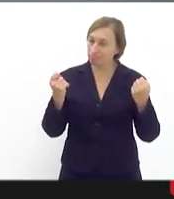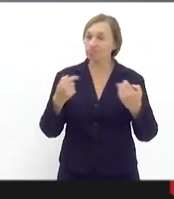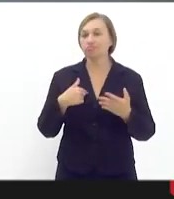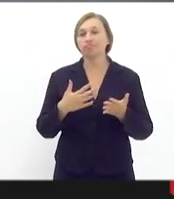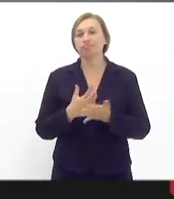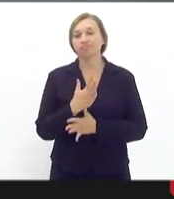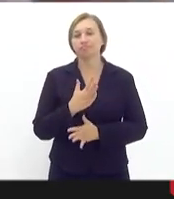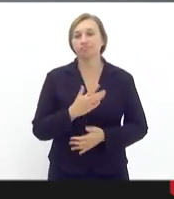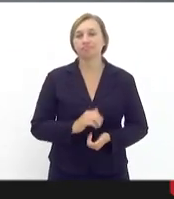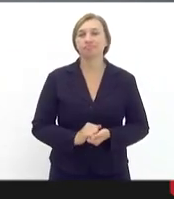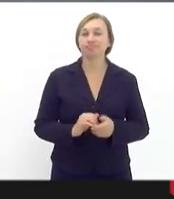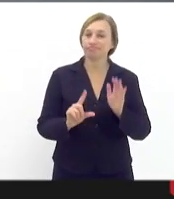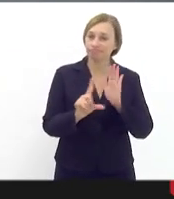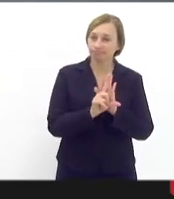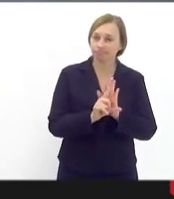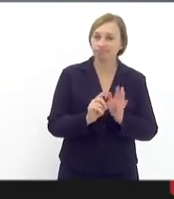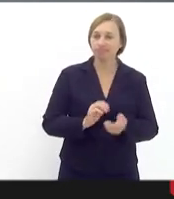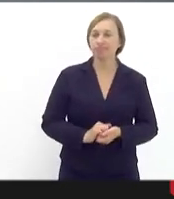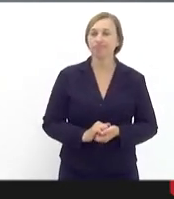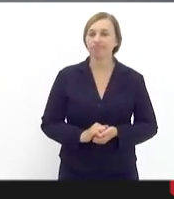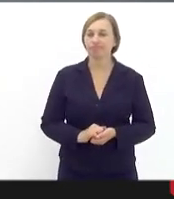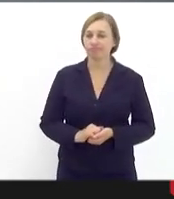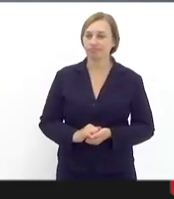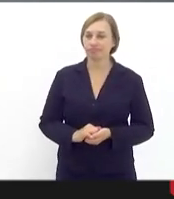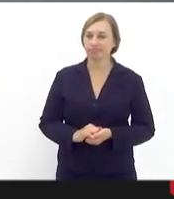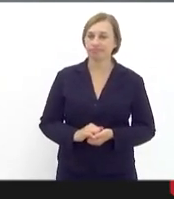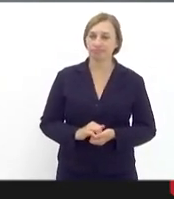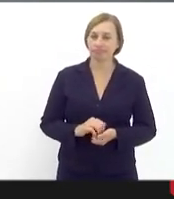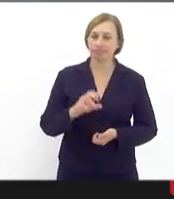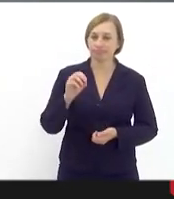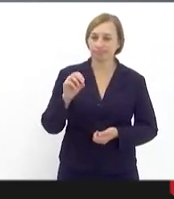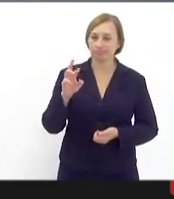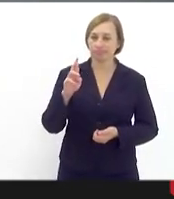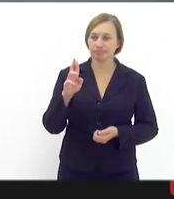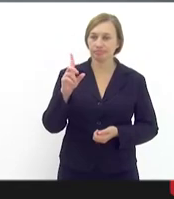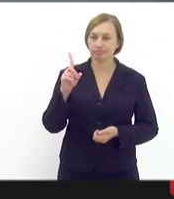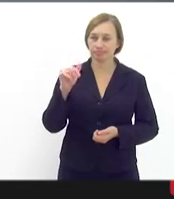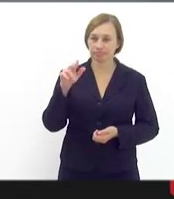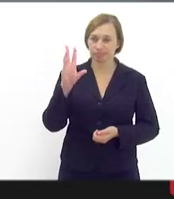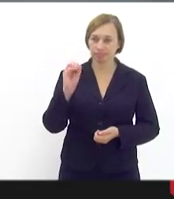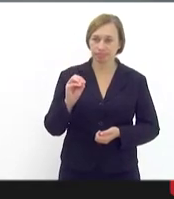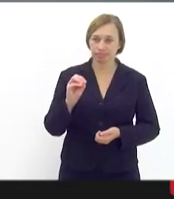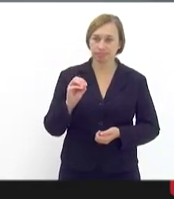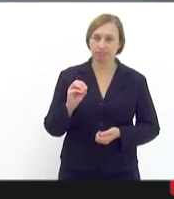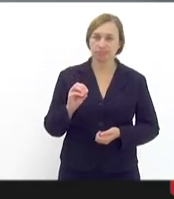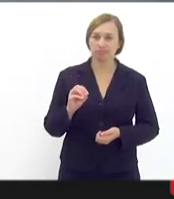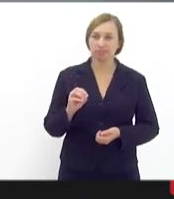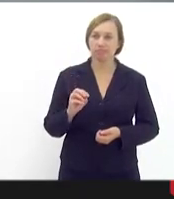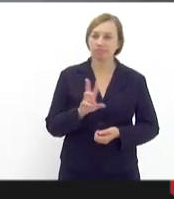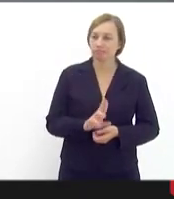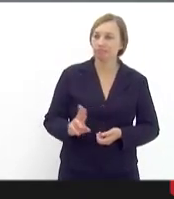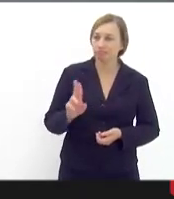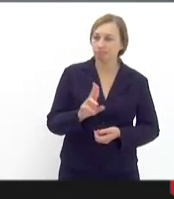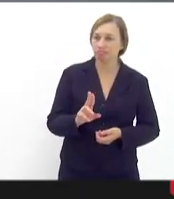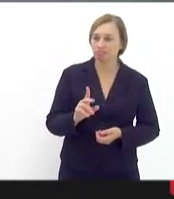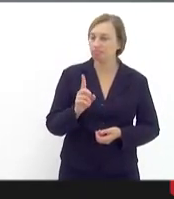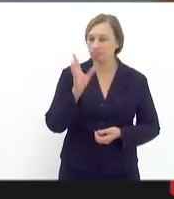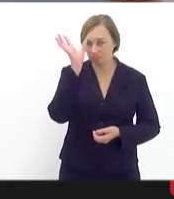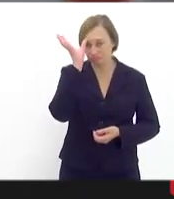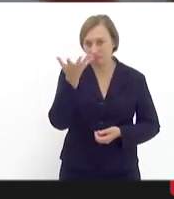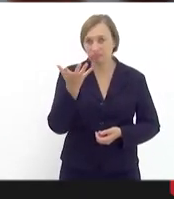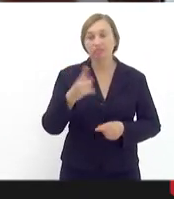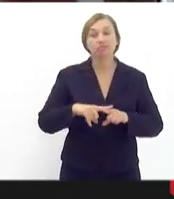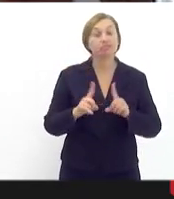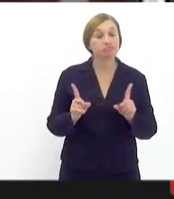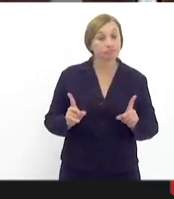né, a lei que o nosso Orlando Silva está relatando e que vai ser um instrumento que também não vai resolver,